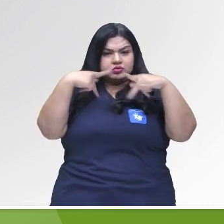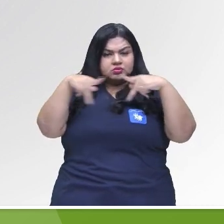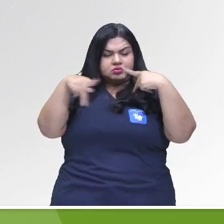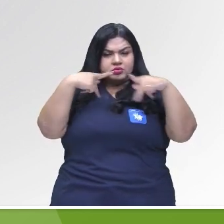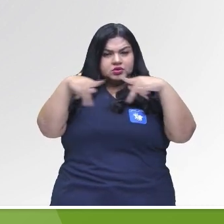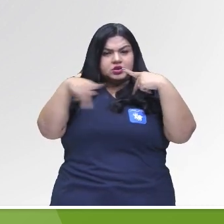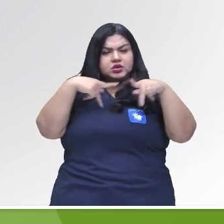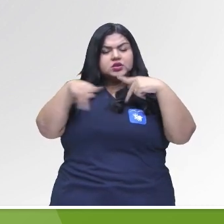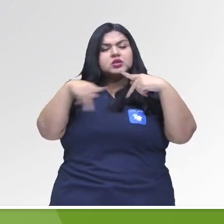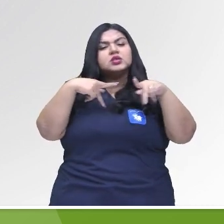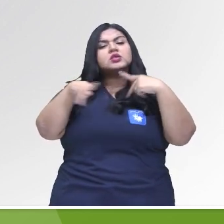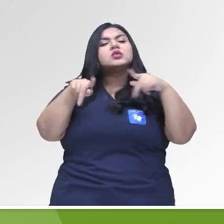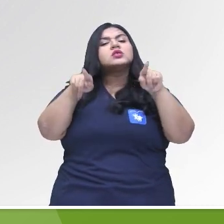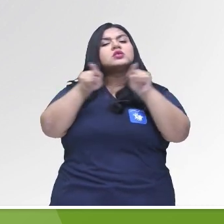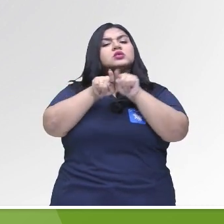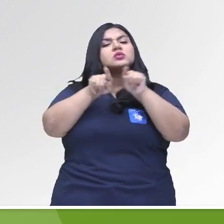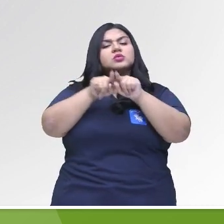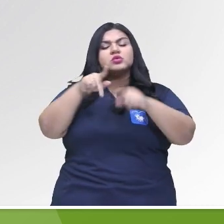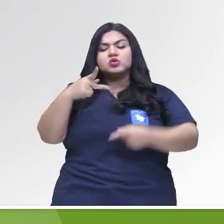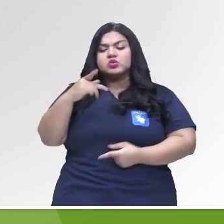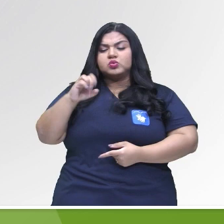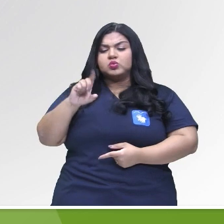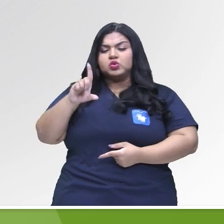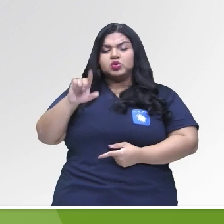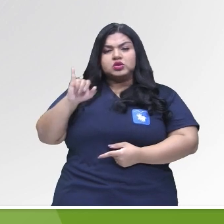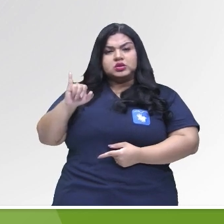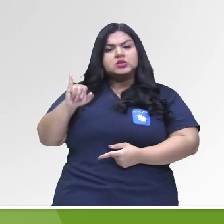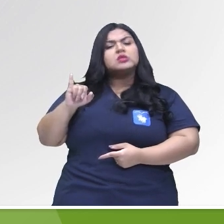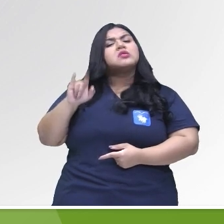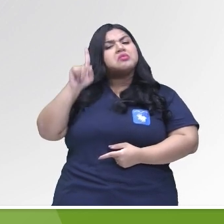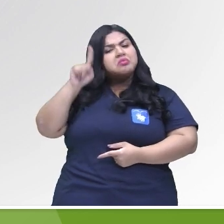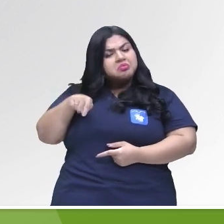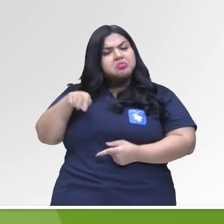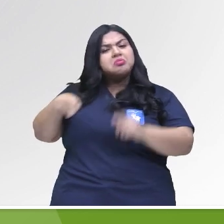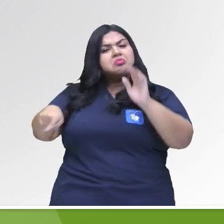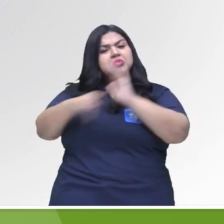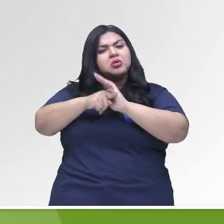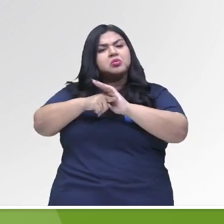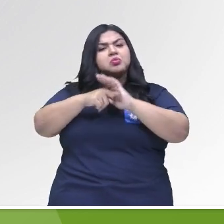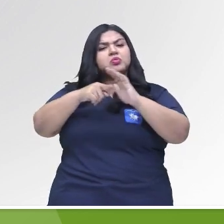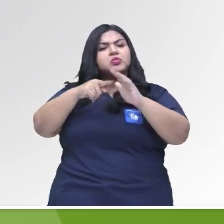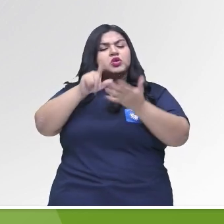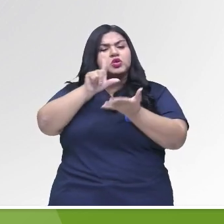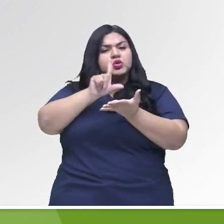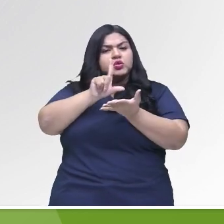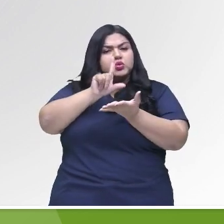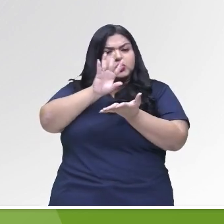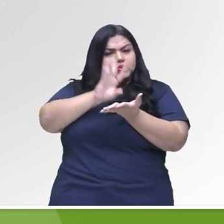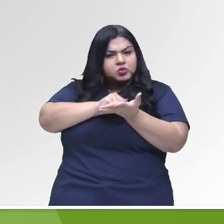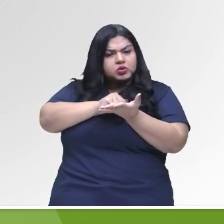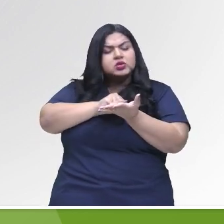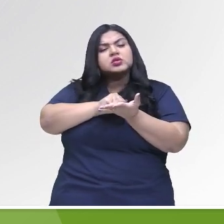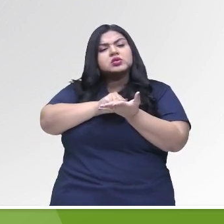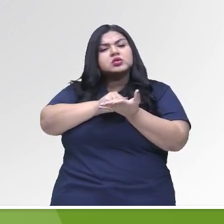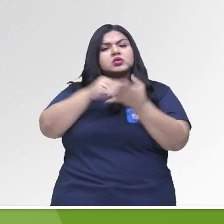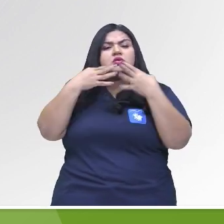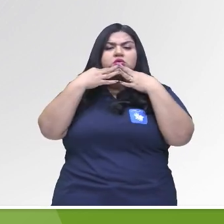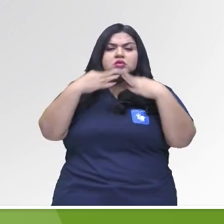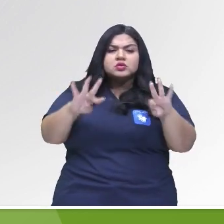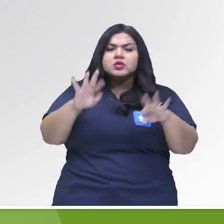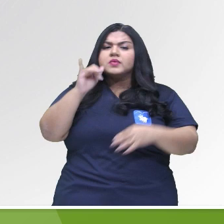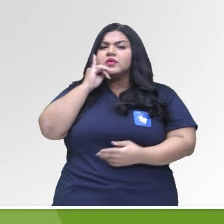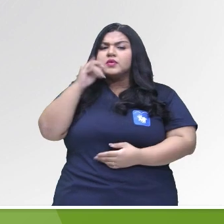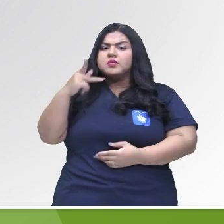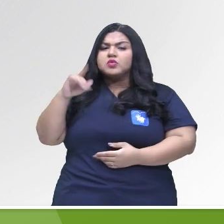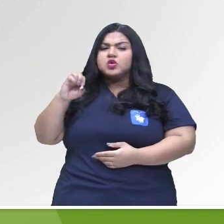As proteínas e os polissacarídeos são polímeros naturais. Os polissacarídeos, por exemplo,